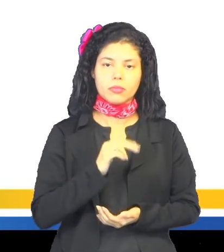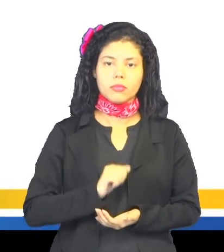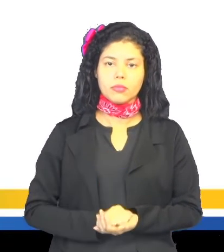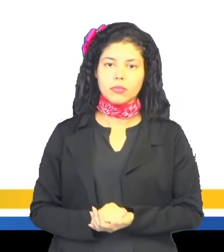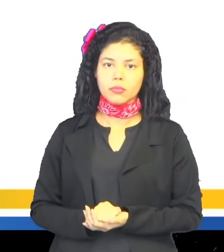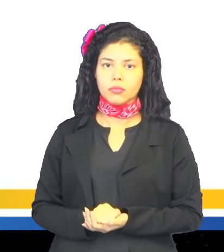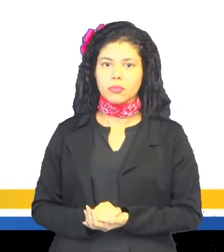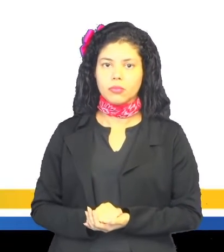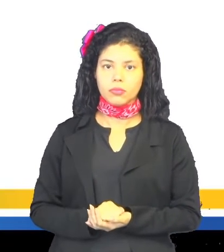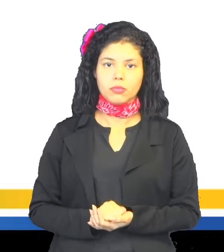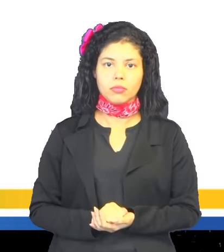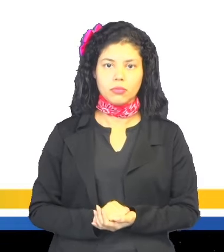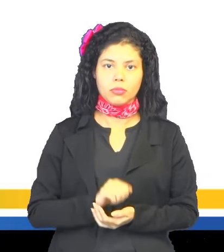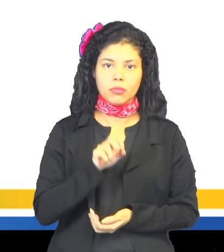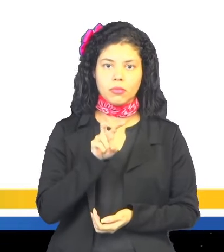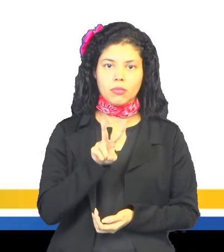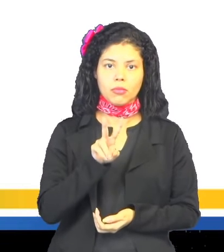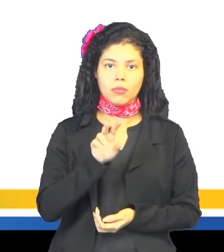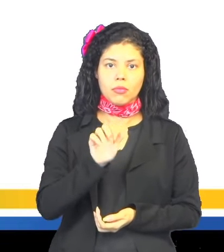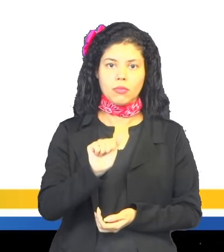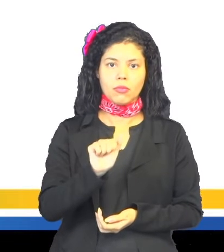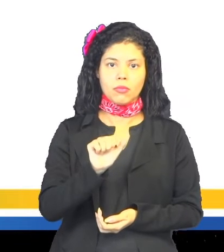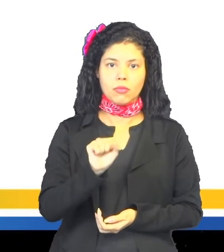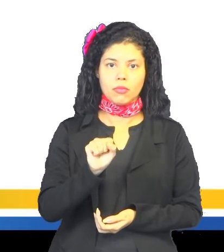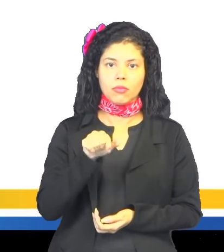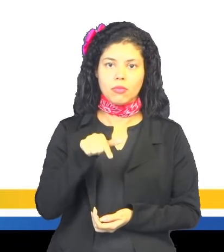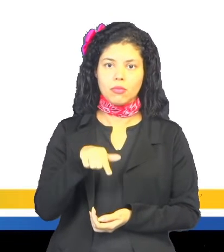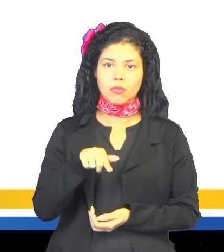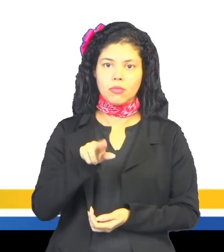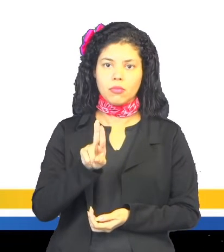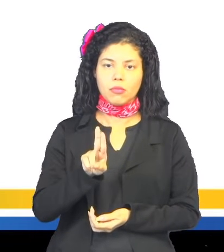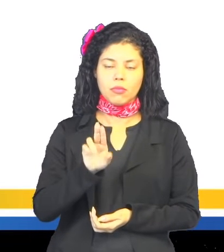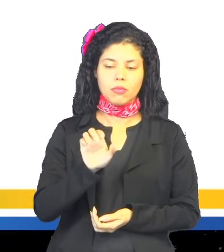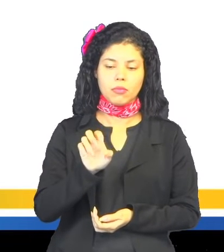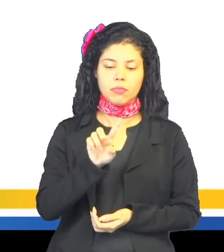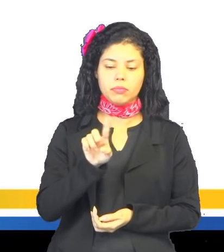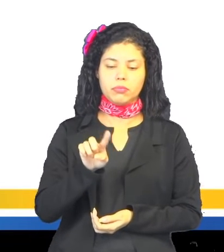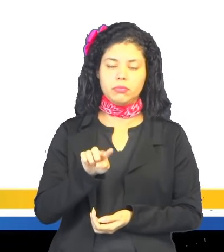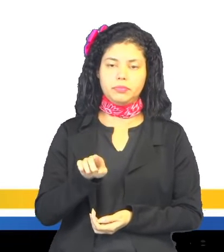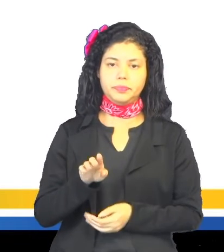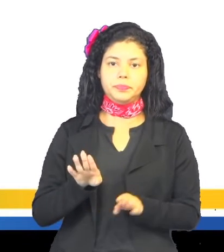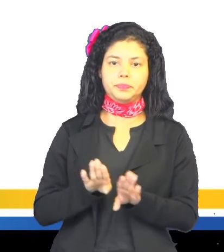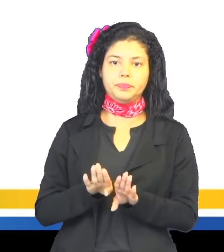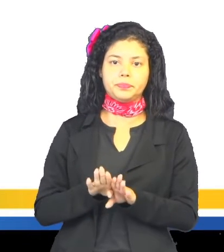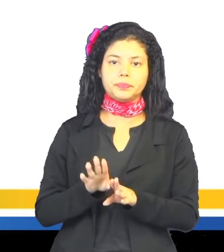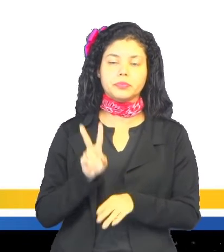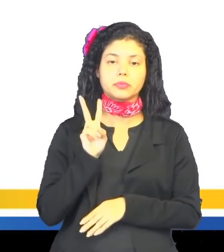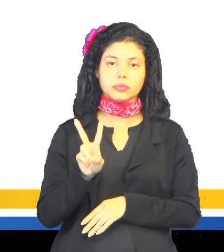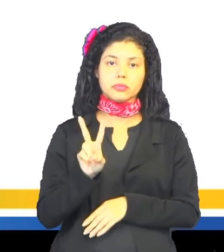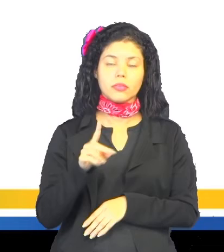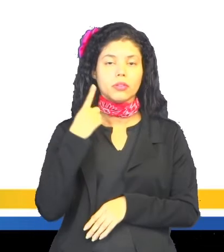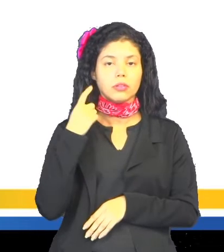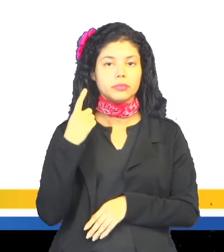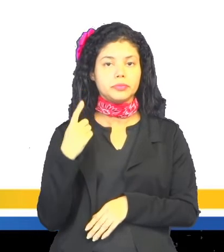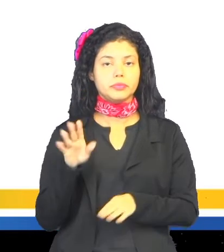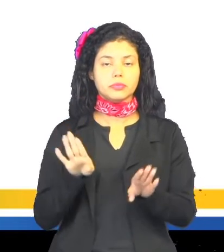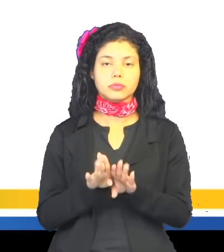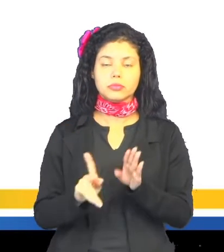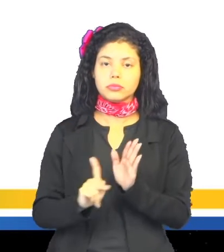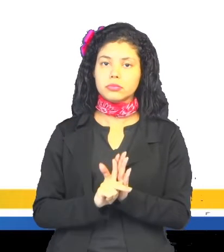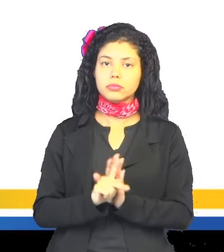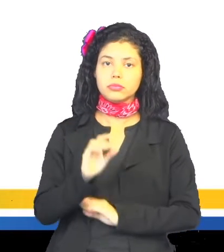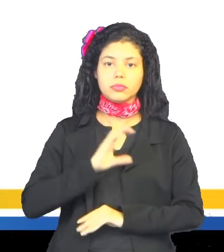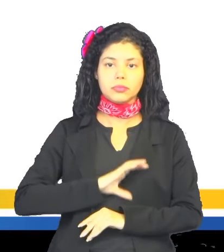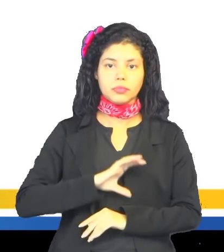Aí você iria Vasques mas na língua espanhola a gente tem dois usos tá esse Verde tanto tem esse som mesmo devedor